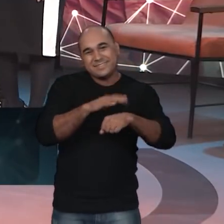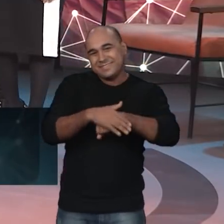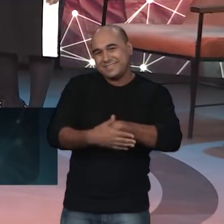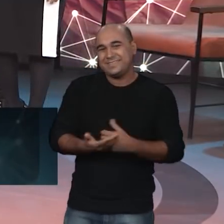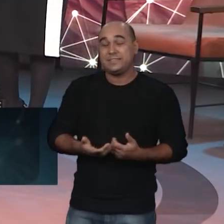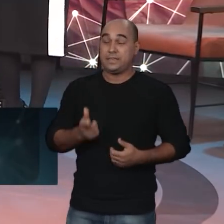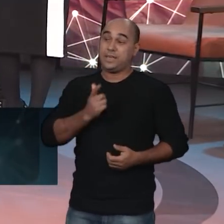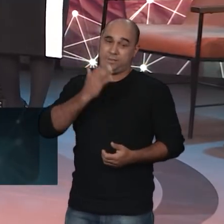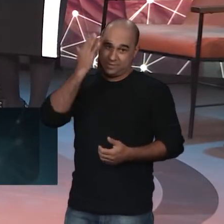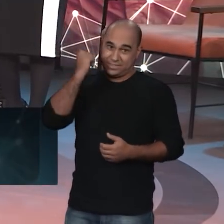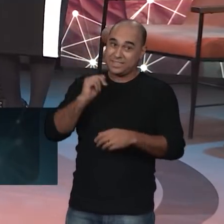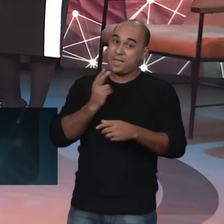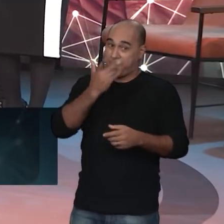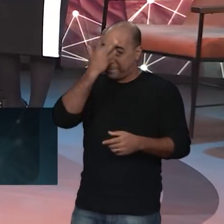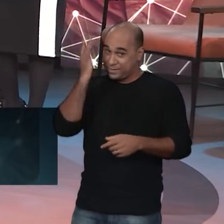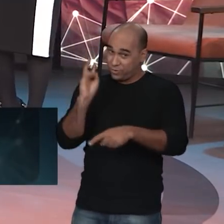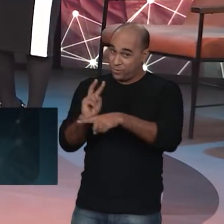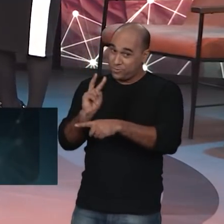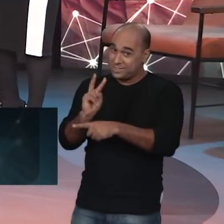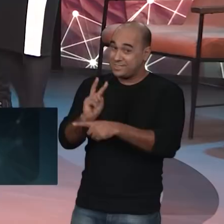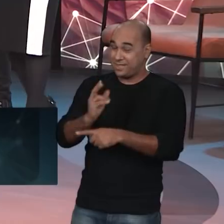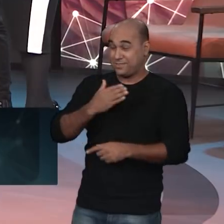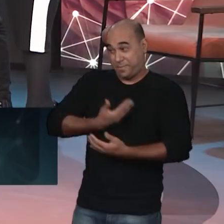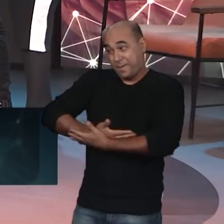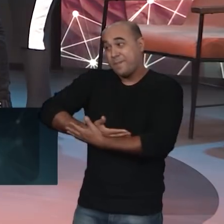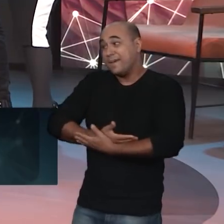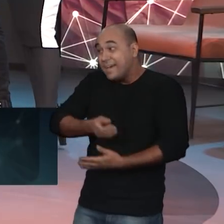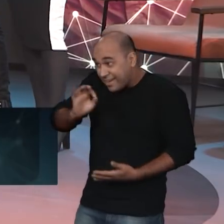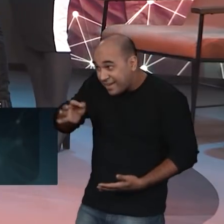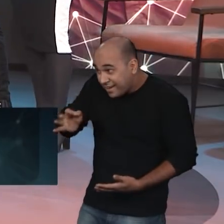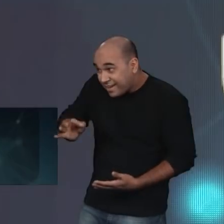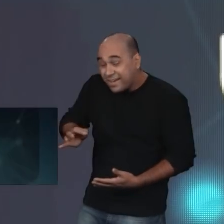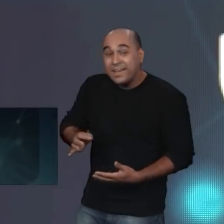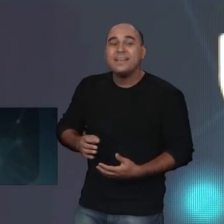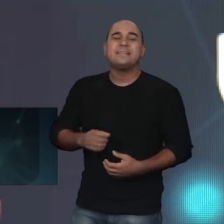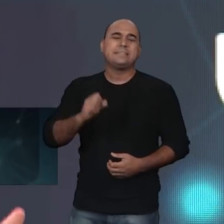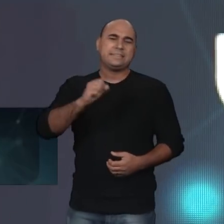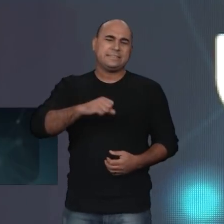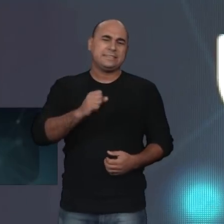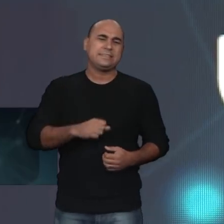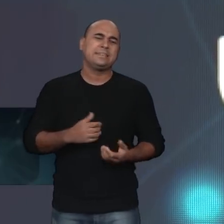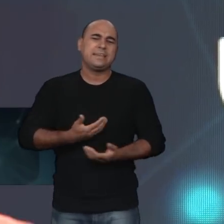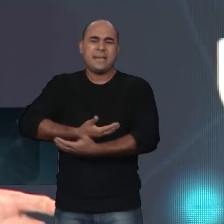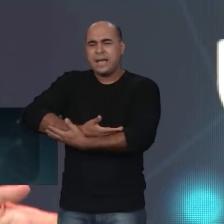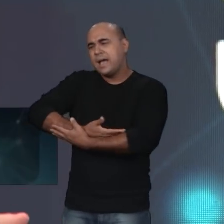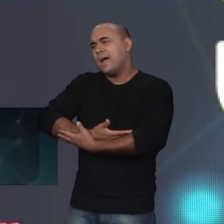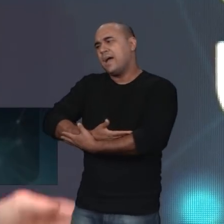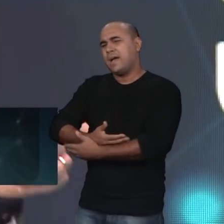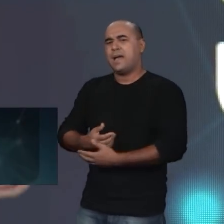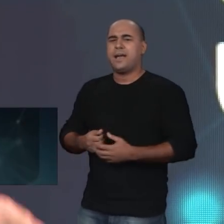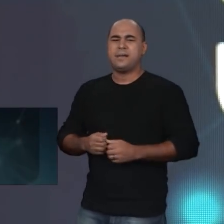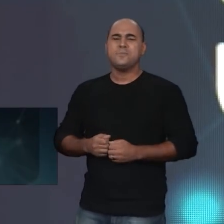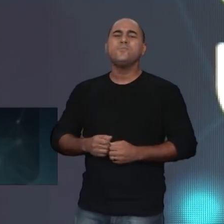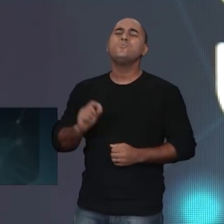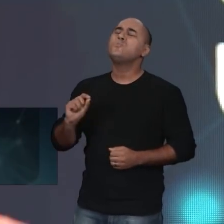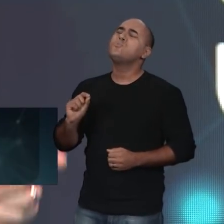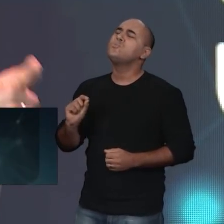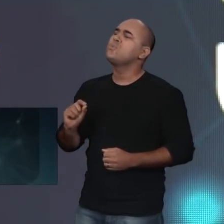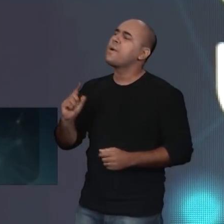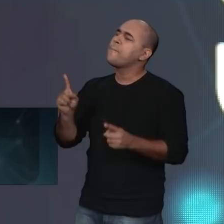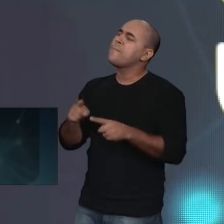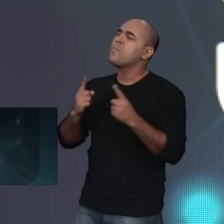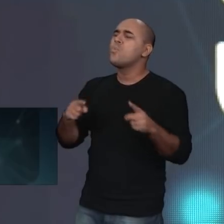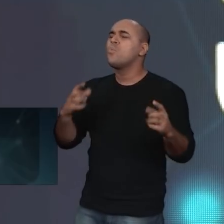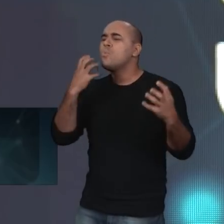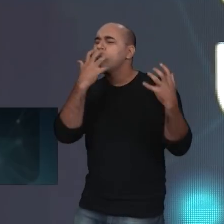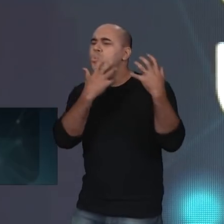alguém cuidando do bebê para vocês estarem aqui, não é verdade? Mas muito bom ter vocês. E o que é que vocês trazem de música hoje para